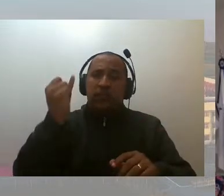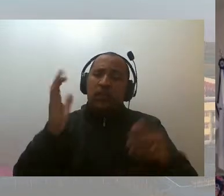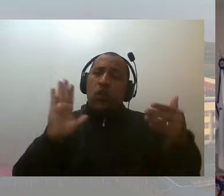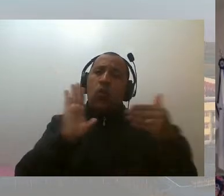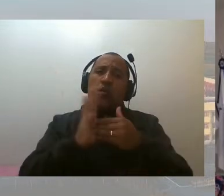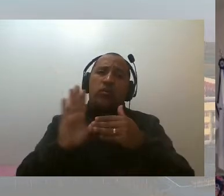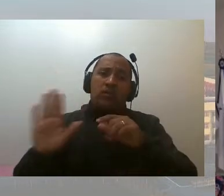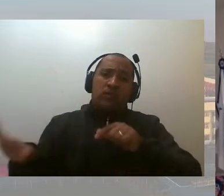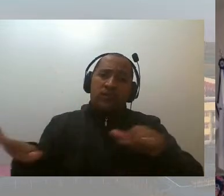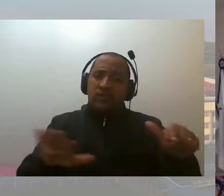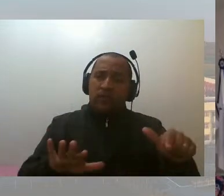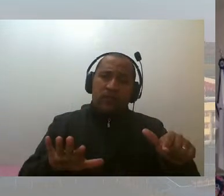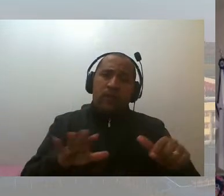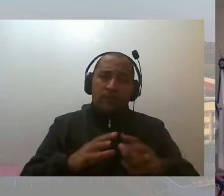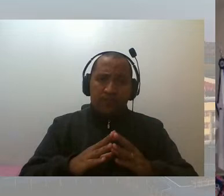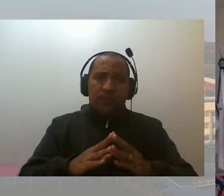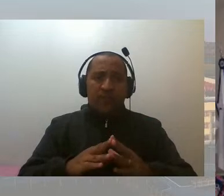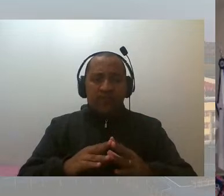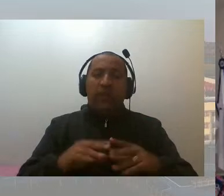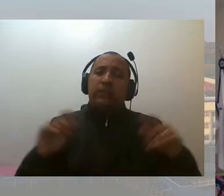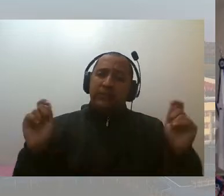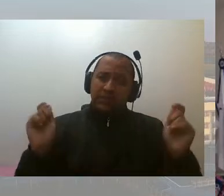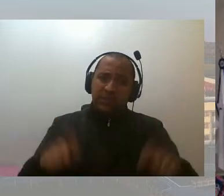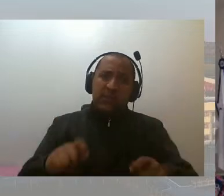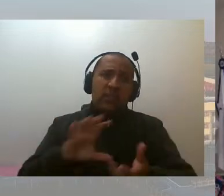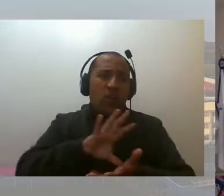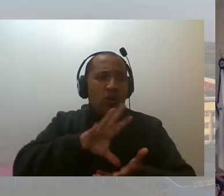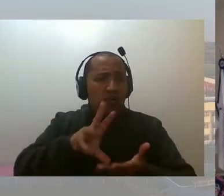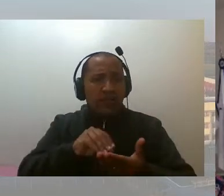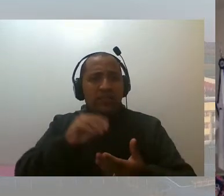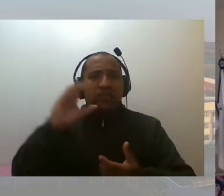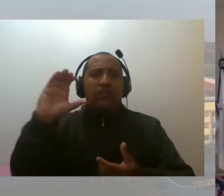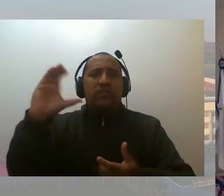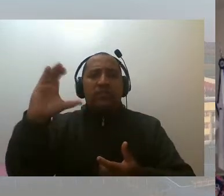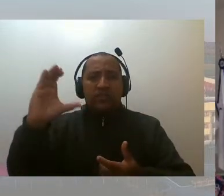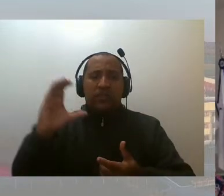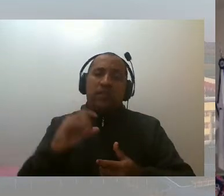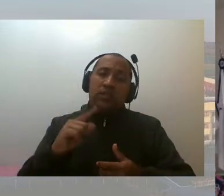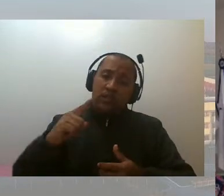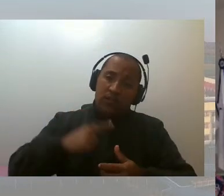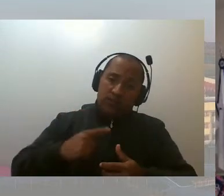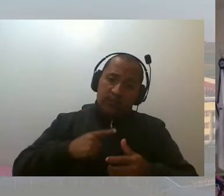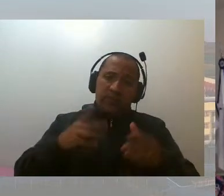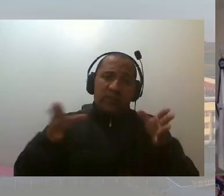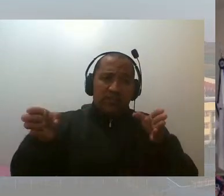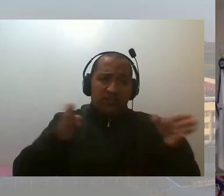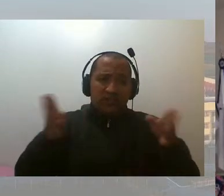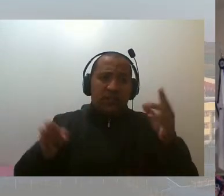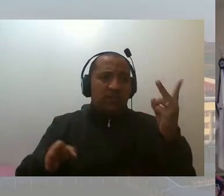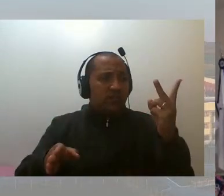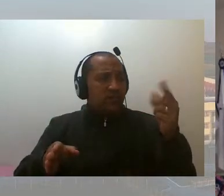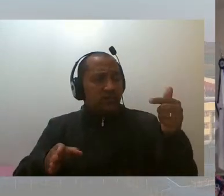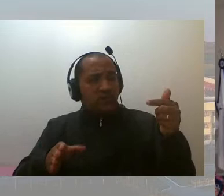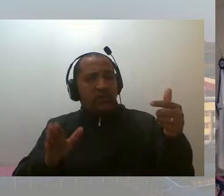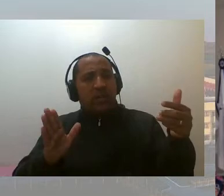semana, que é um tempo que também dá um fôlego para a comissão científica, naquele período de